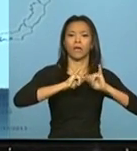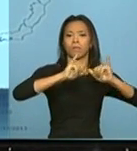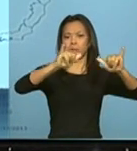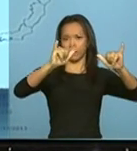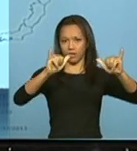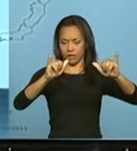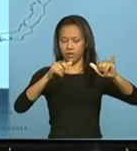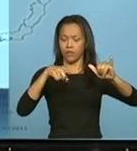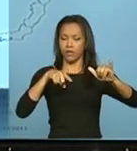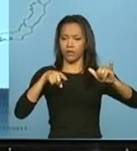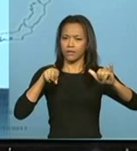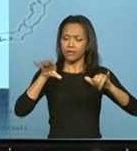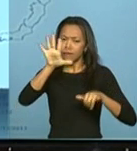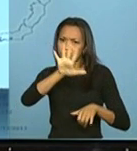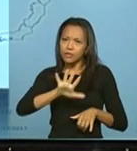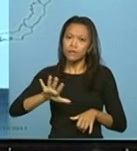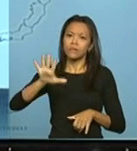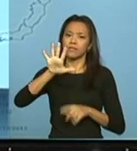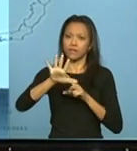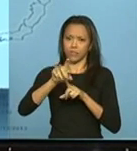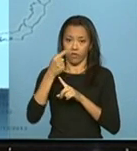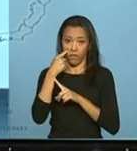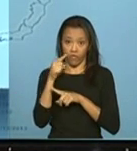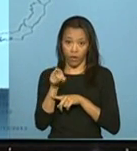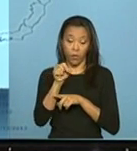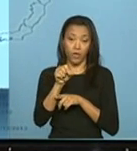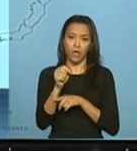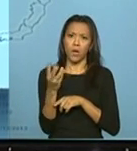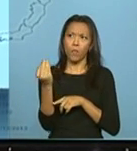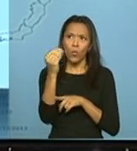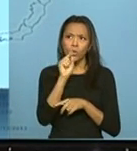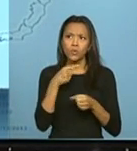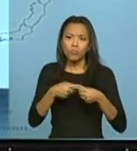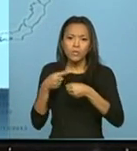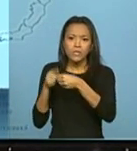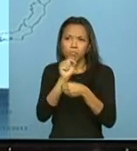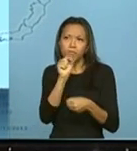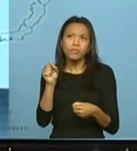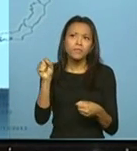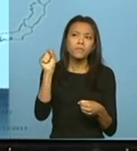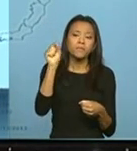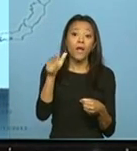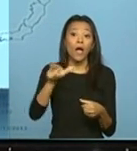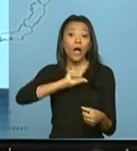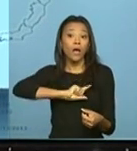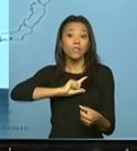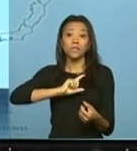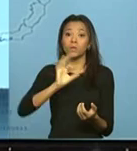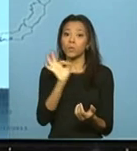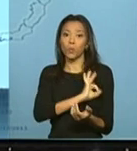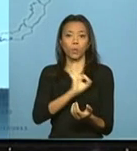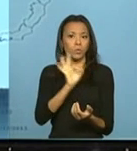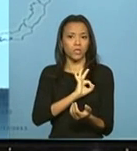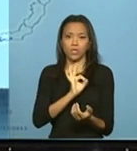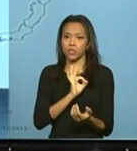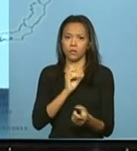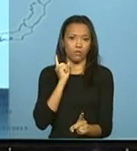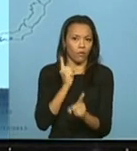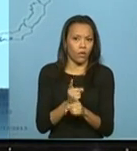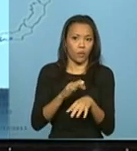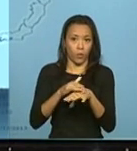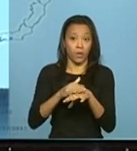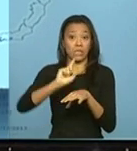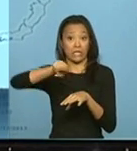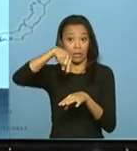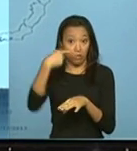na área mesmo de alta endemicidade, sendo que muitos desses municípios, antes da campanha, nem registravam casos. E depois da